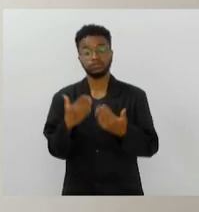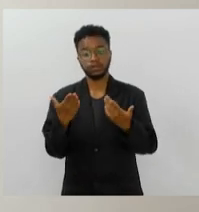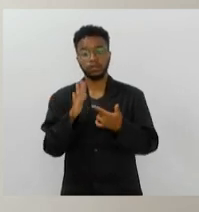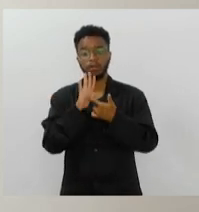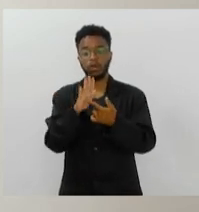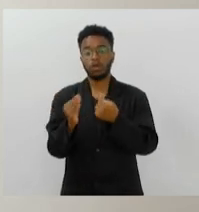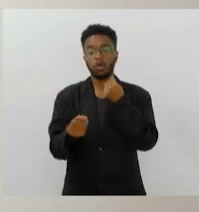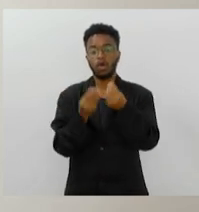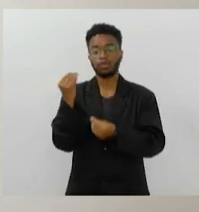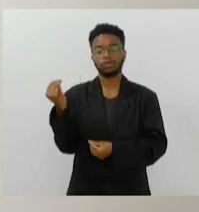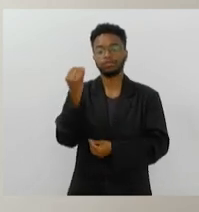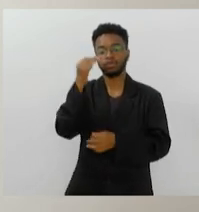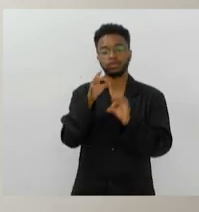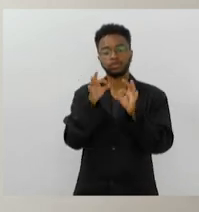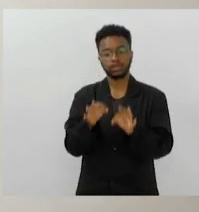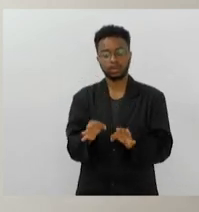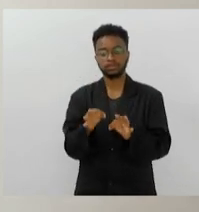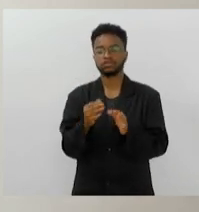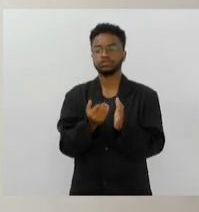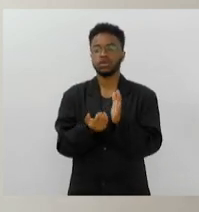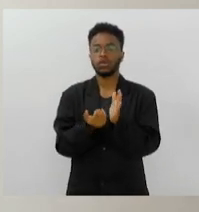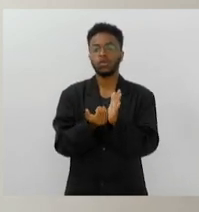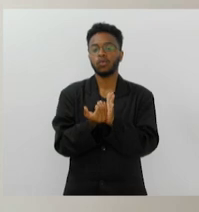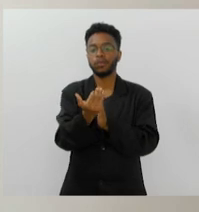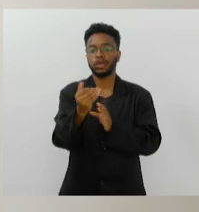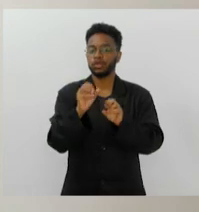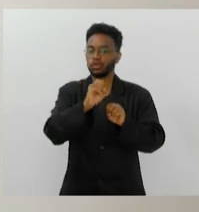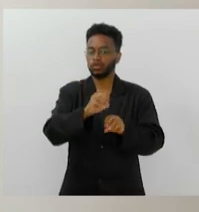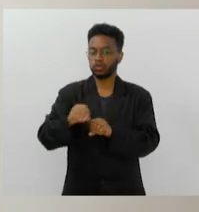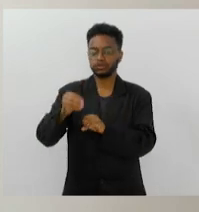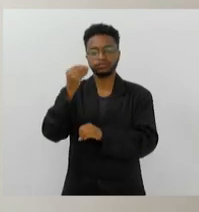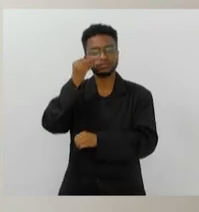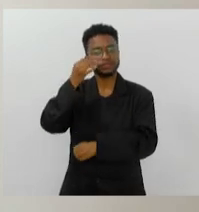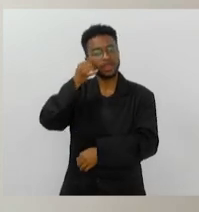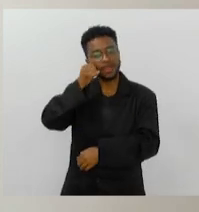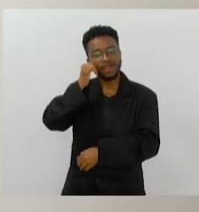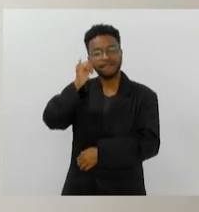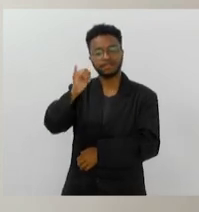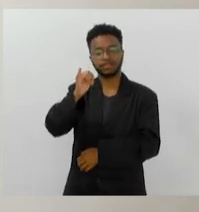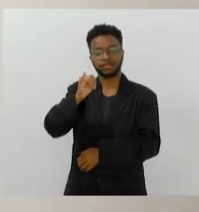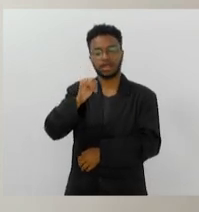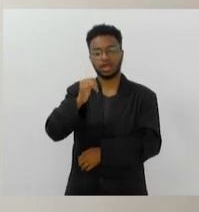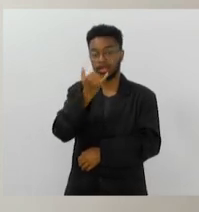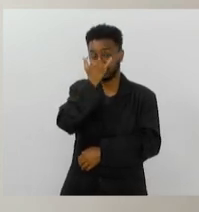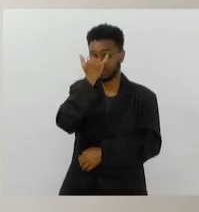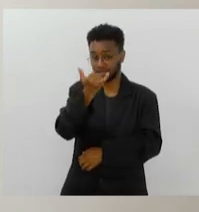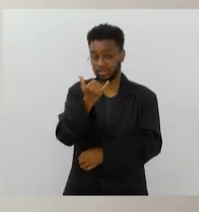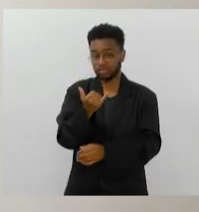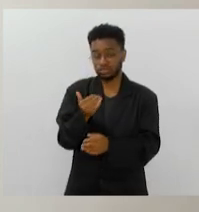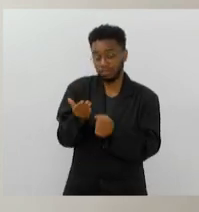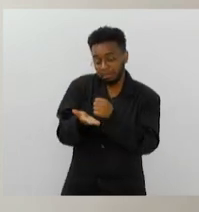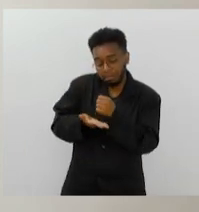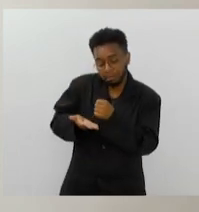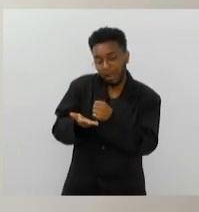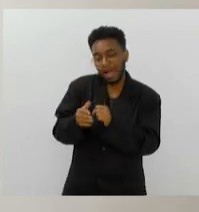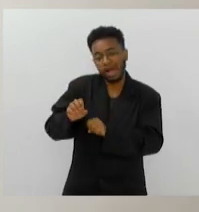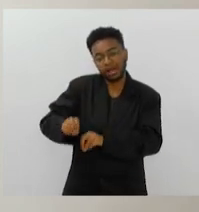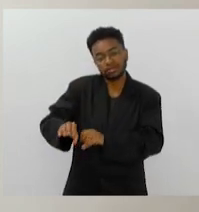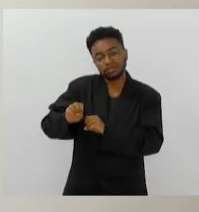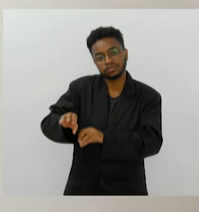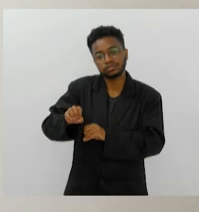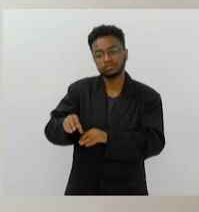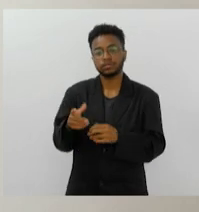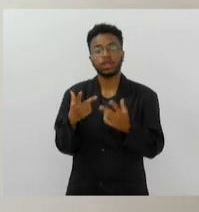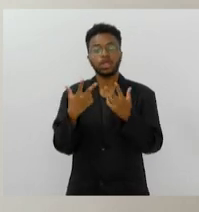importância vital de iniciar a educação para a prevenção desde os primeiros anos de formação, exatamente